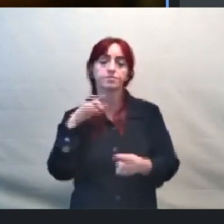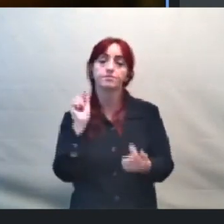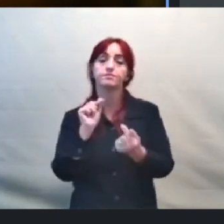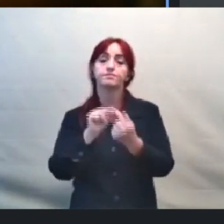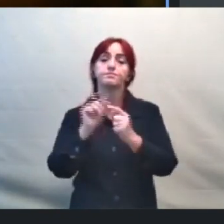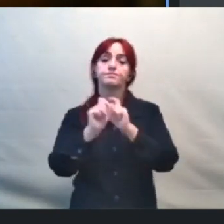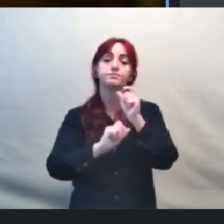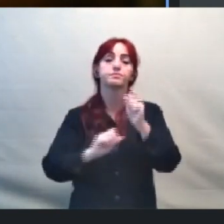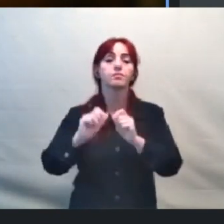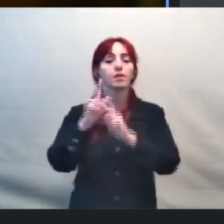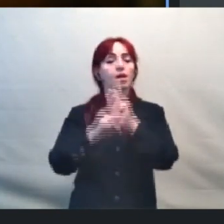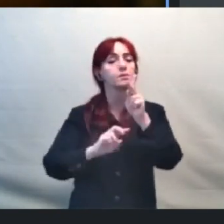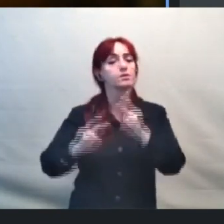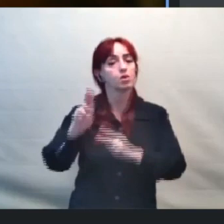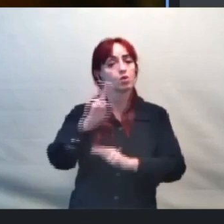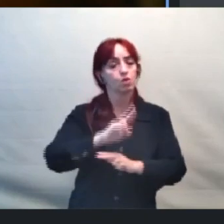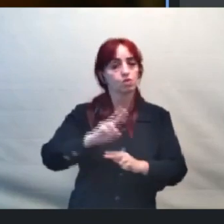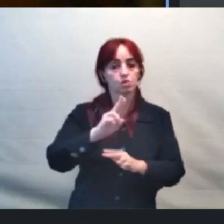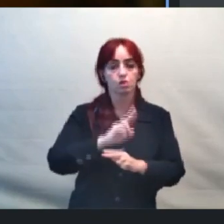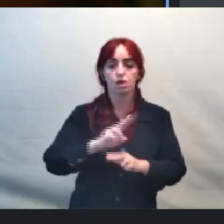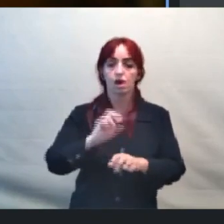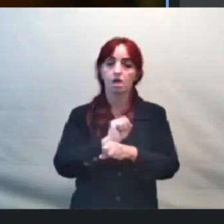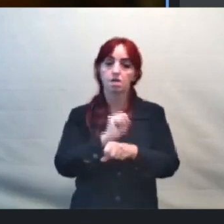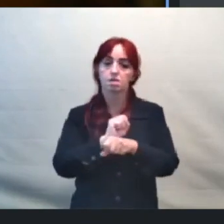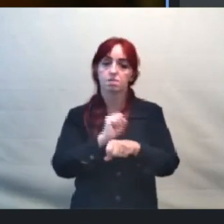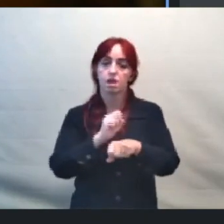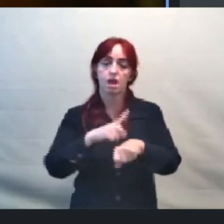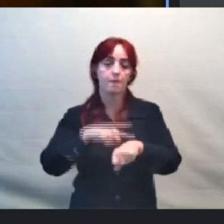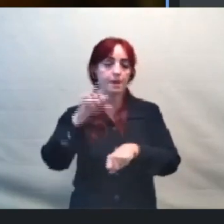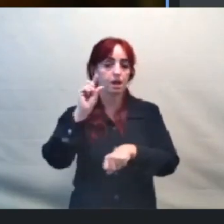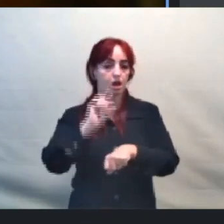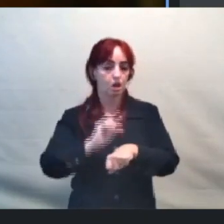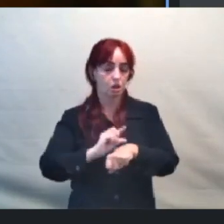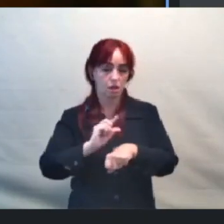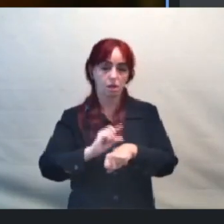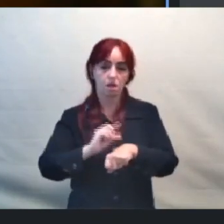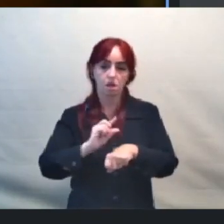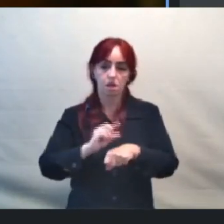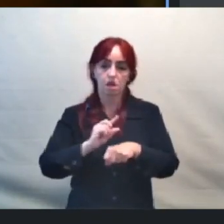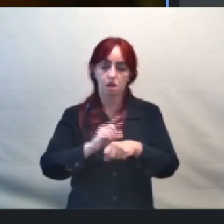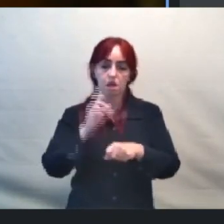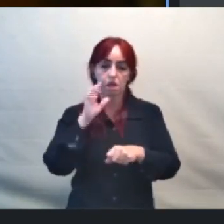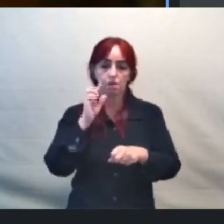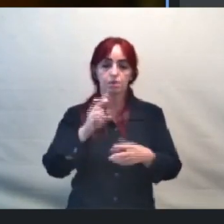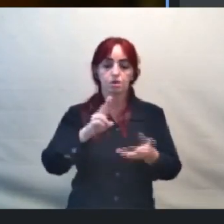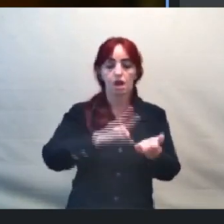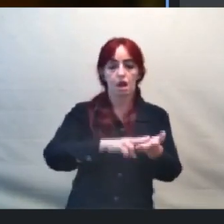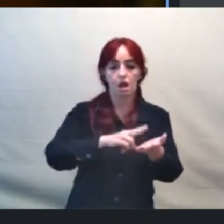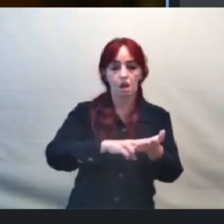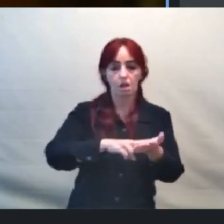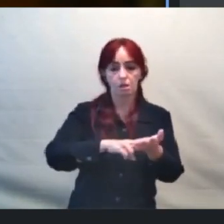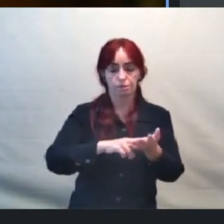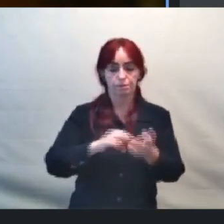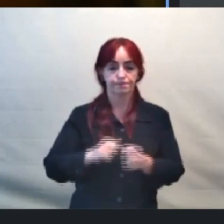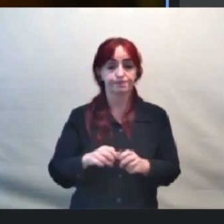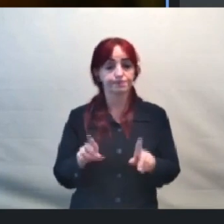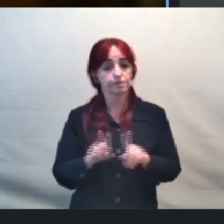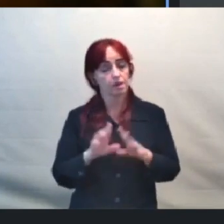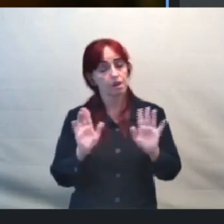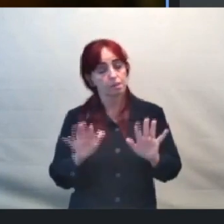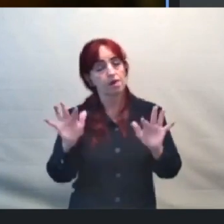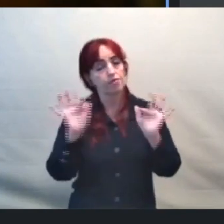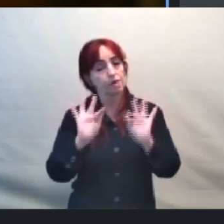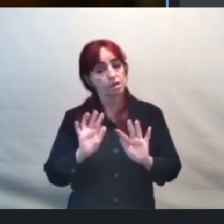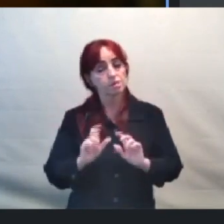usuários não aguardem mais que 24 horas na busca de leitos de dengue no município. Felizmente, a grande